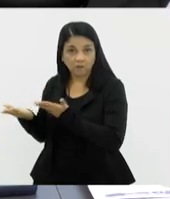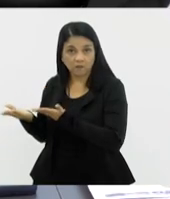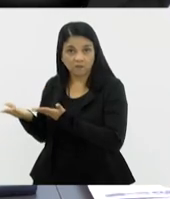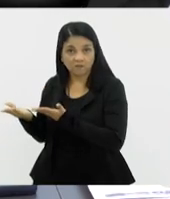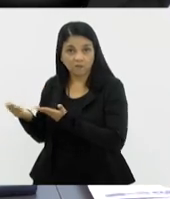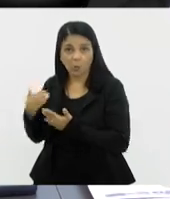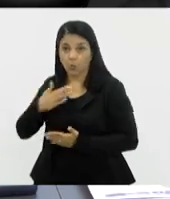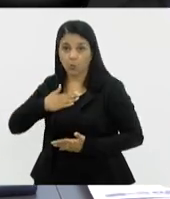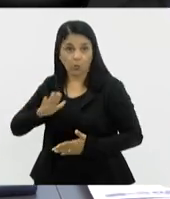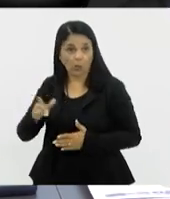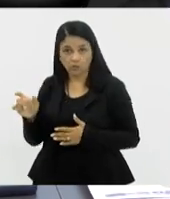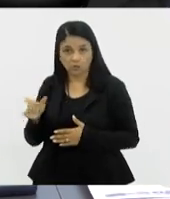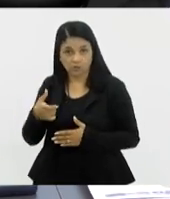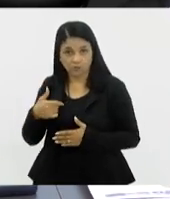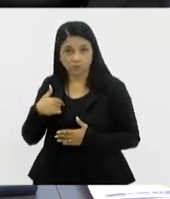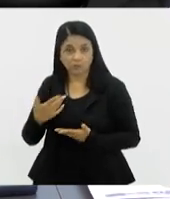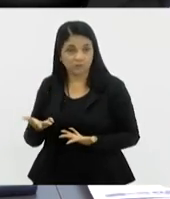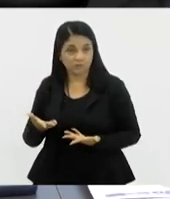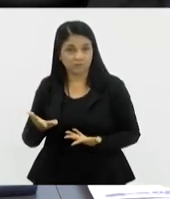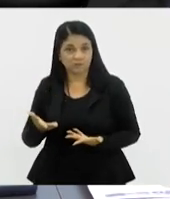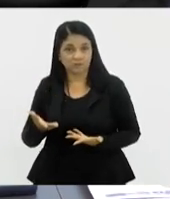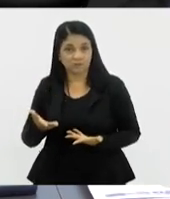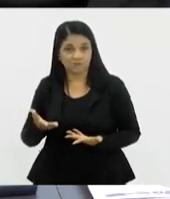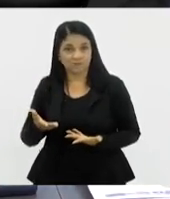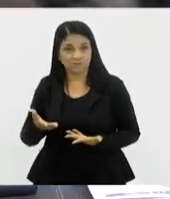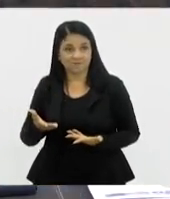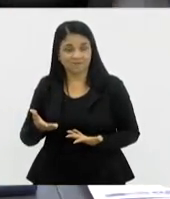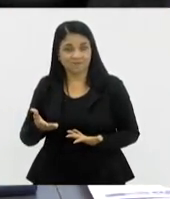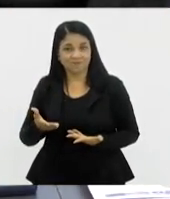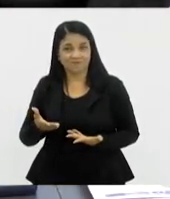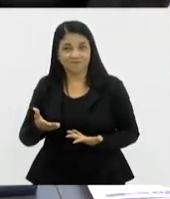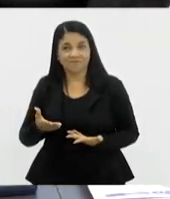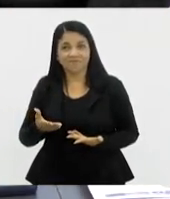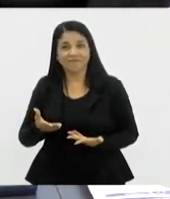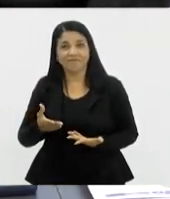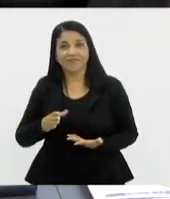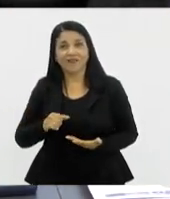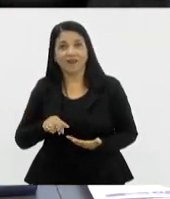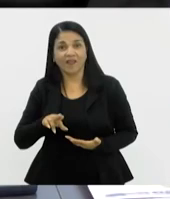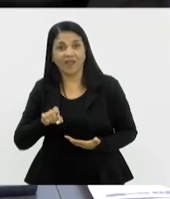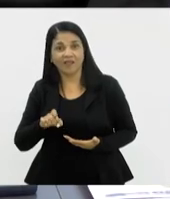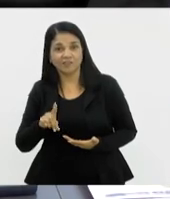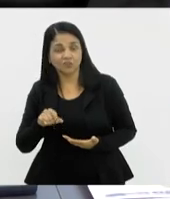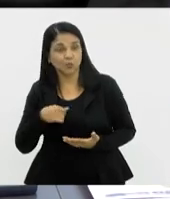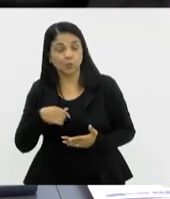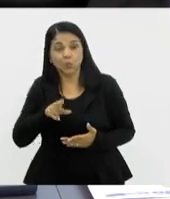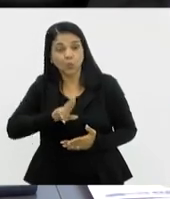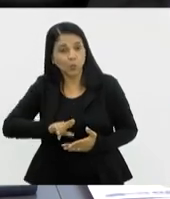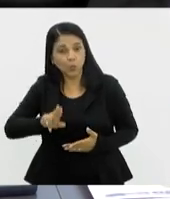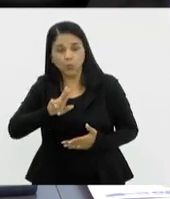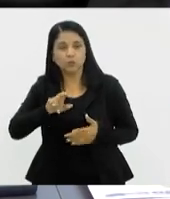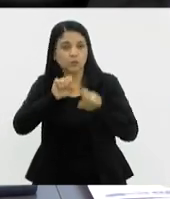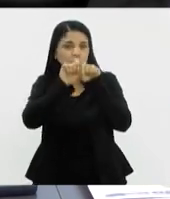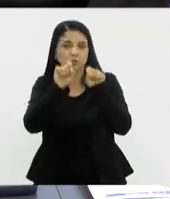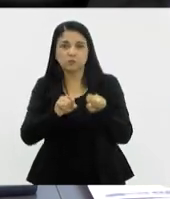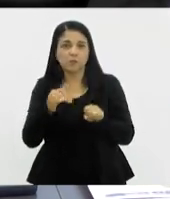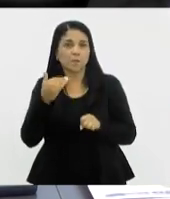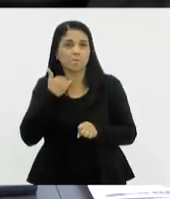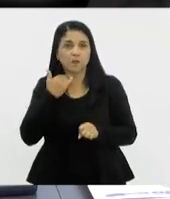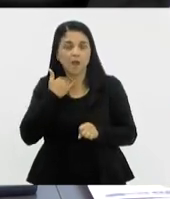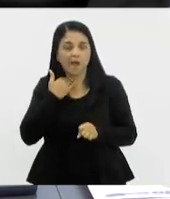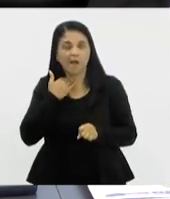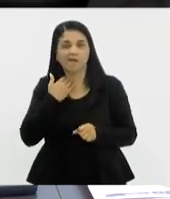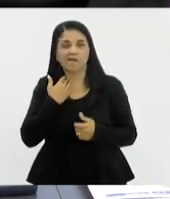de crédito. Aí tu entrou nessa, lascou. E usam todo o sistema bancário. É tudo